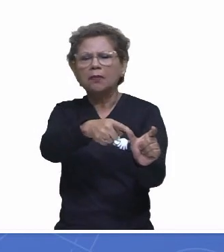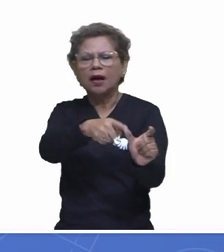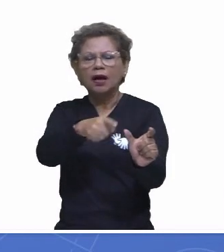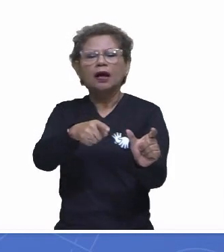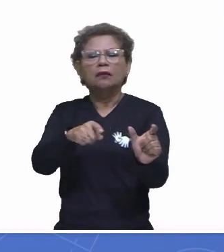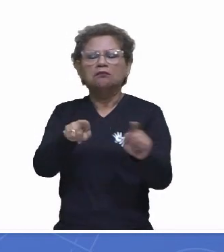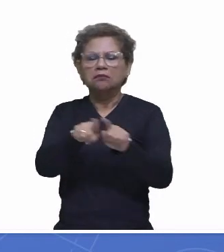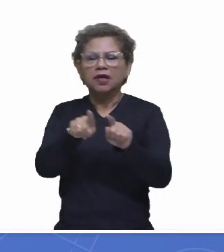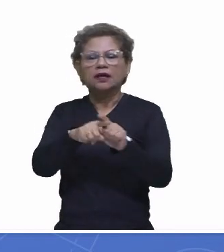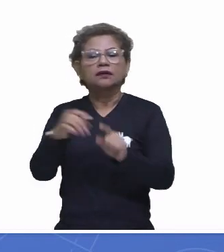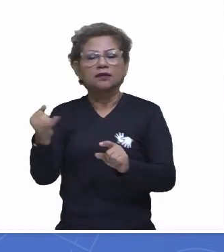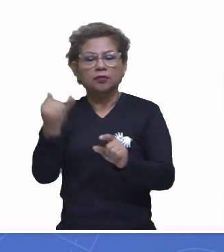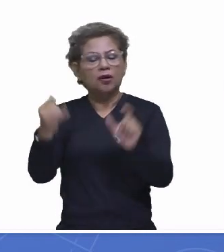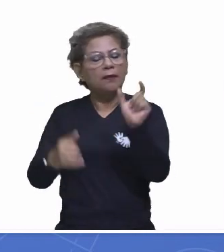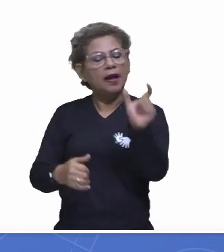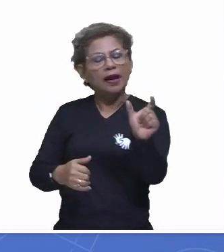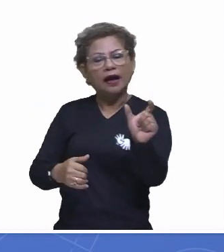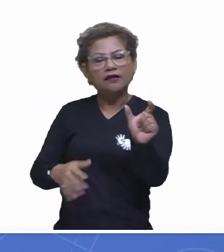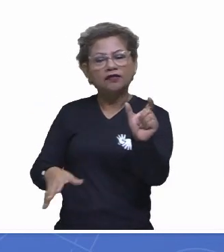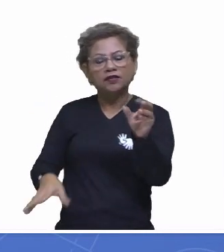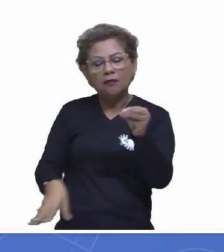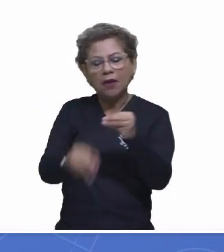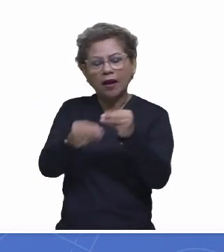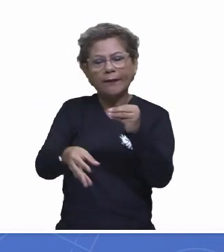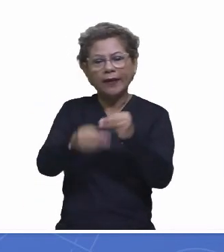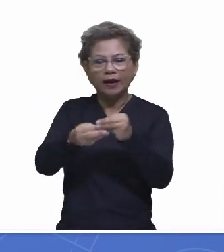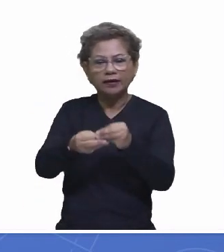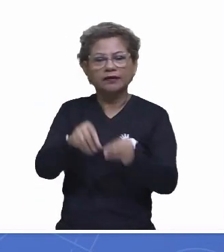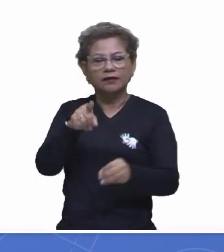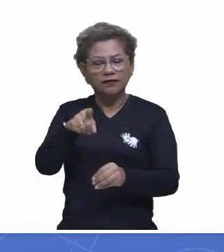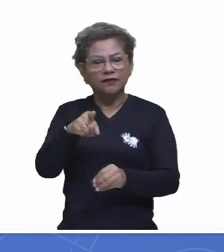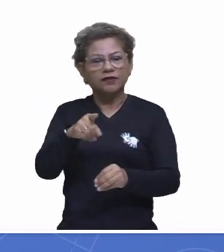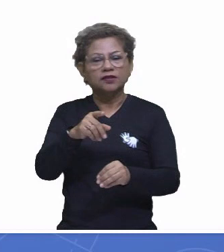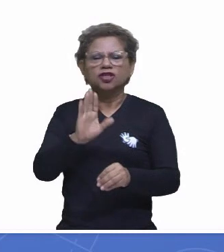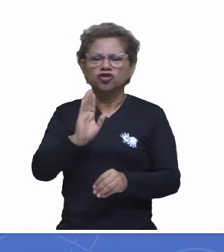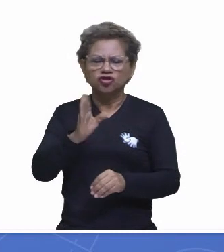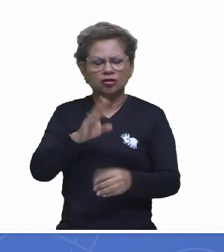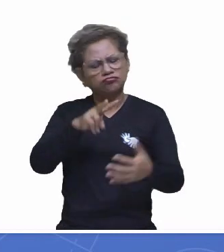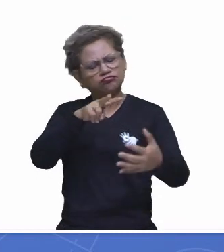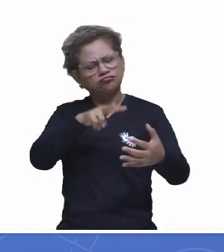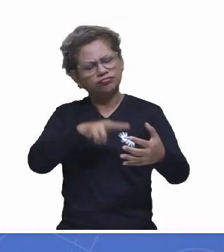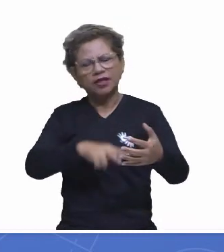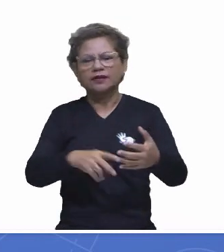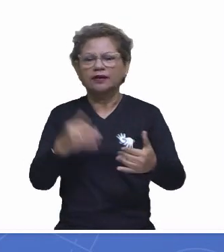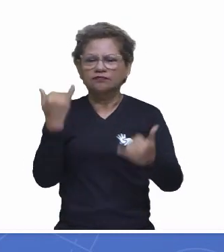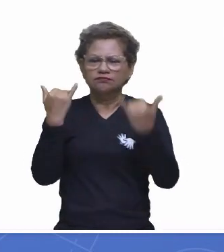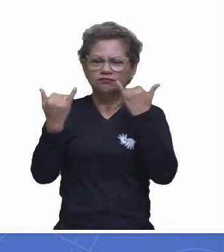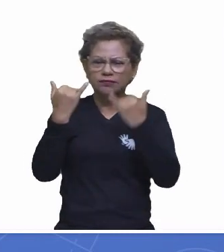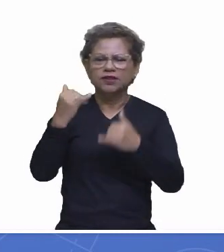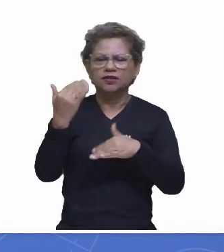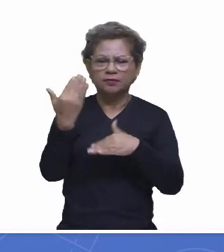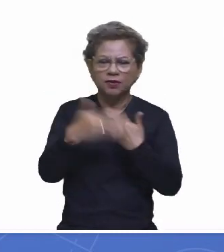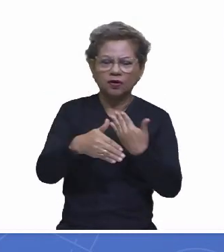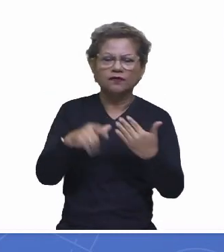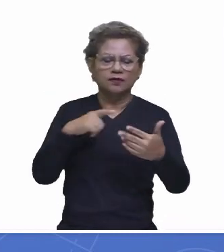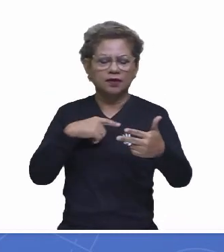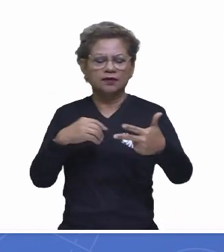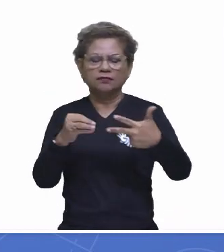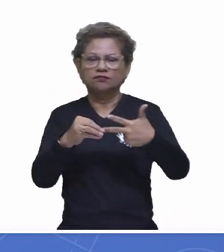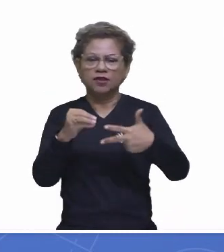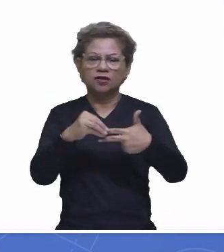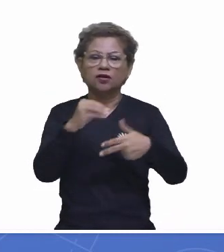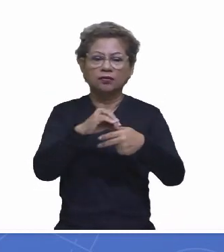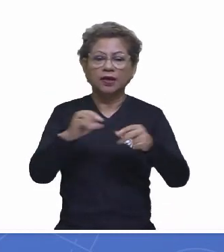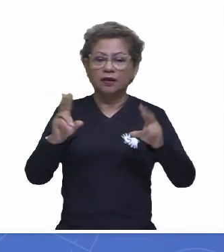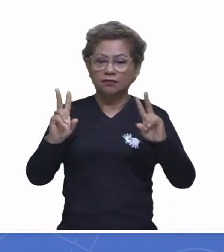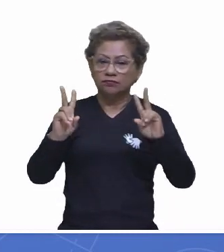essa, né? É um pouco mais raro vocês encontrarem em provas de vestibular, em provas do Enem, por exemplo. É comum a presença de textos,